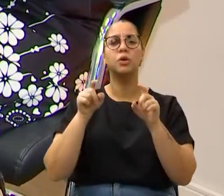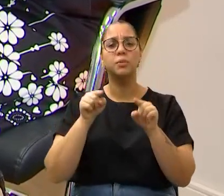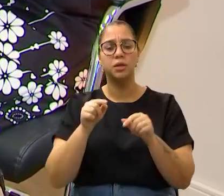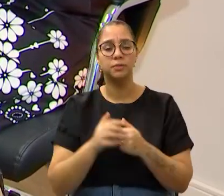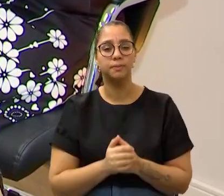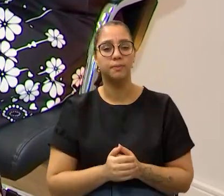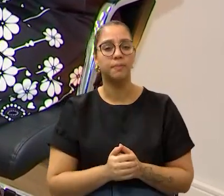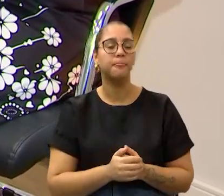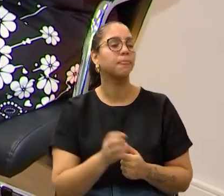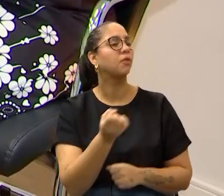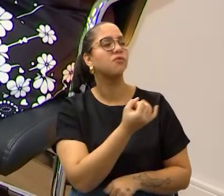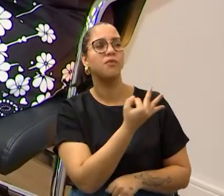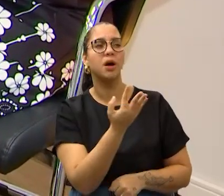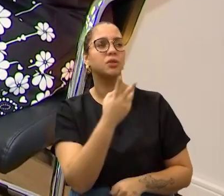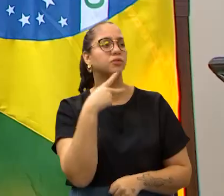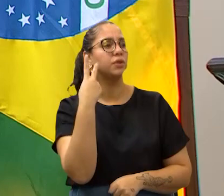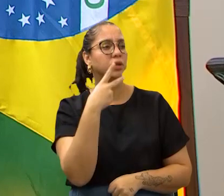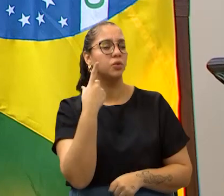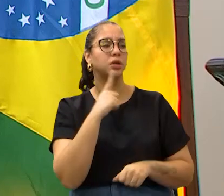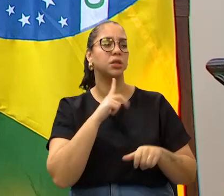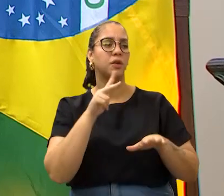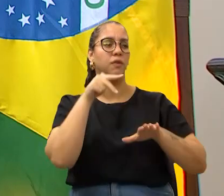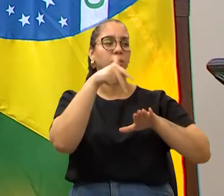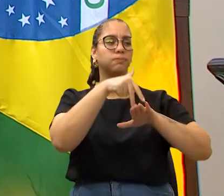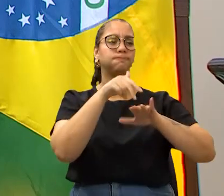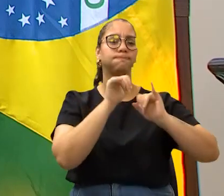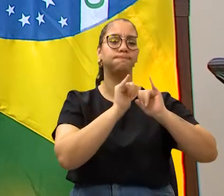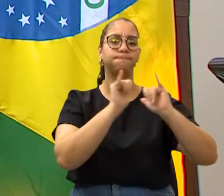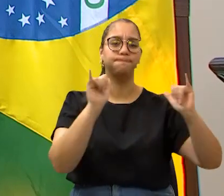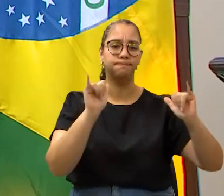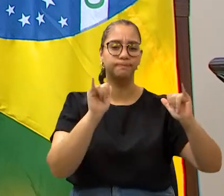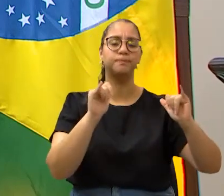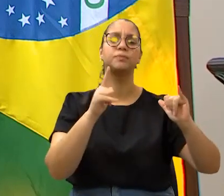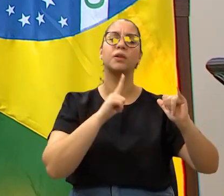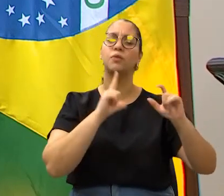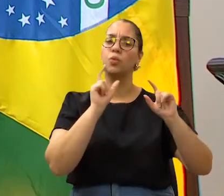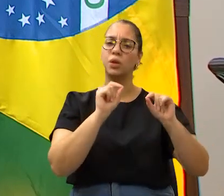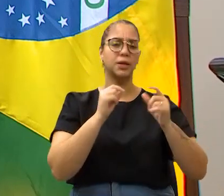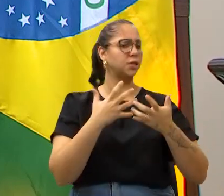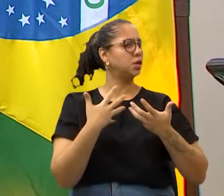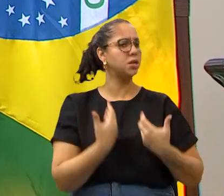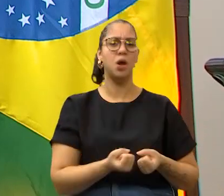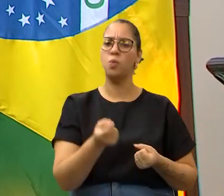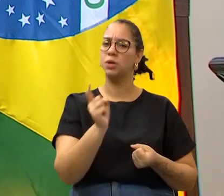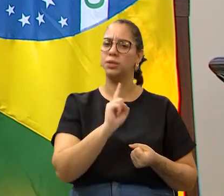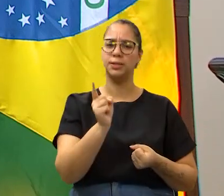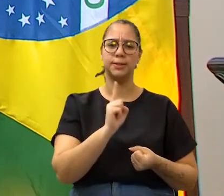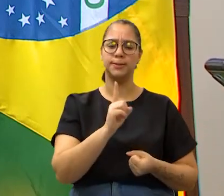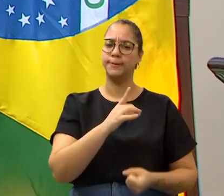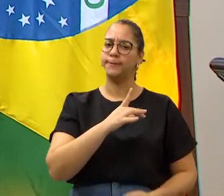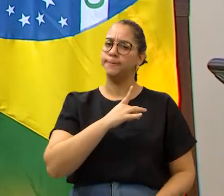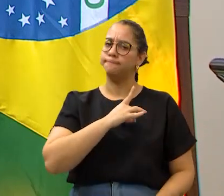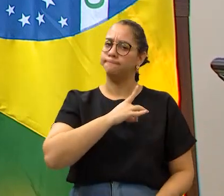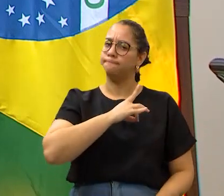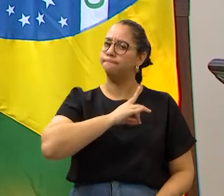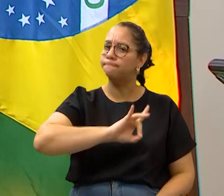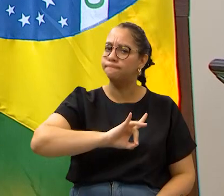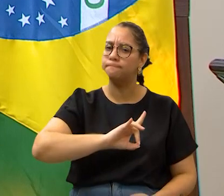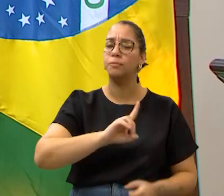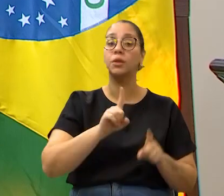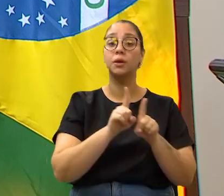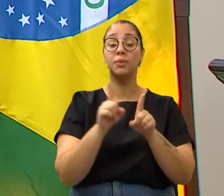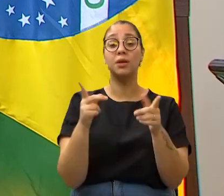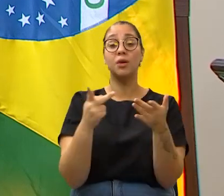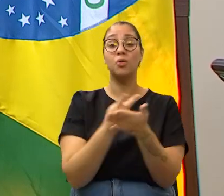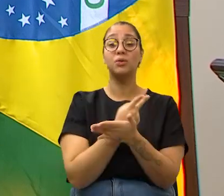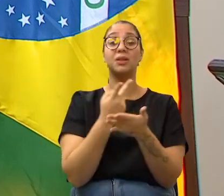vários vereadores trouxeram esse tema na tribuna da Câmara, né, como forma de repudiar esse tipo de atitude. E aconteceu,